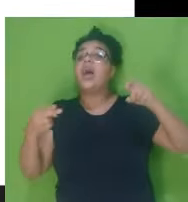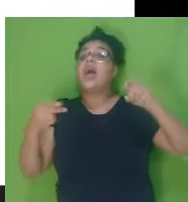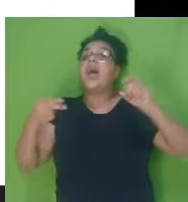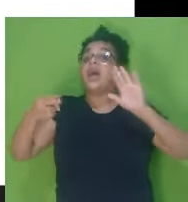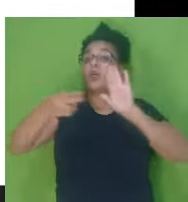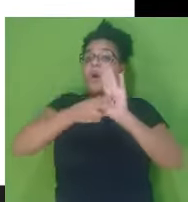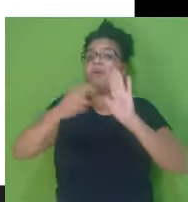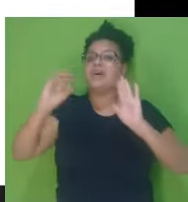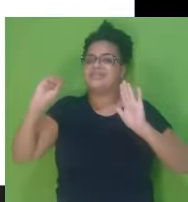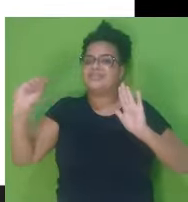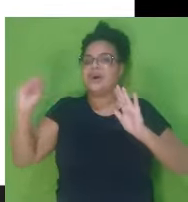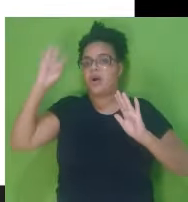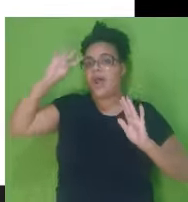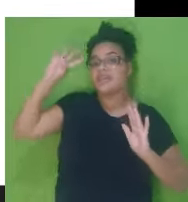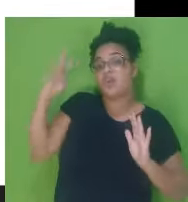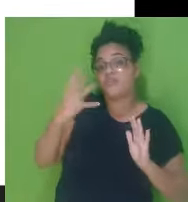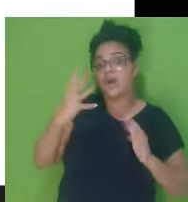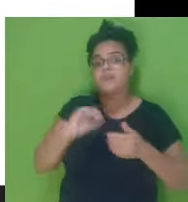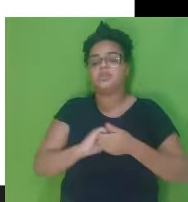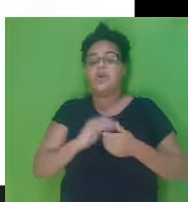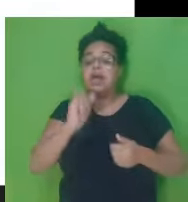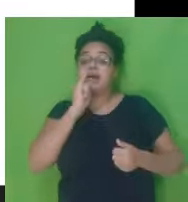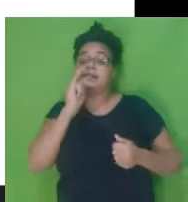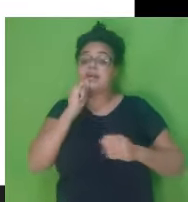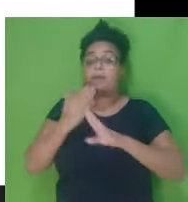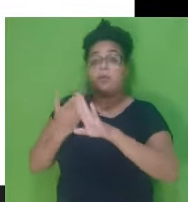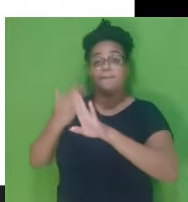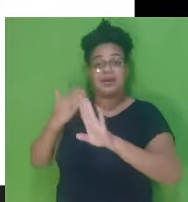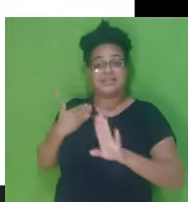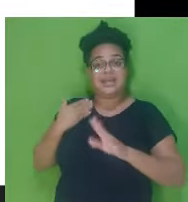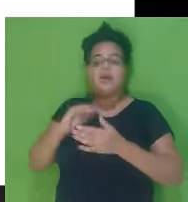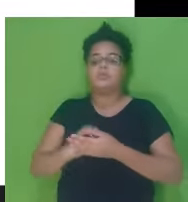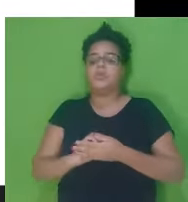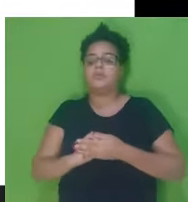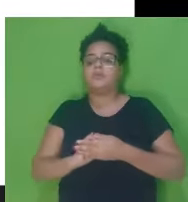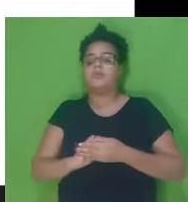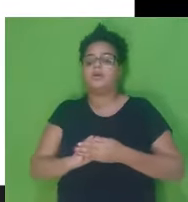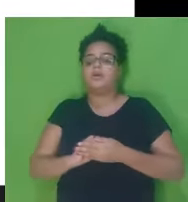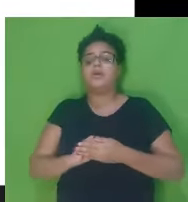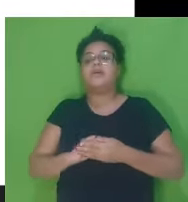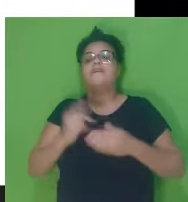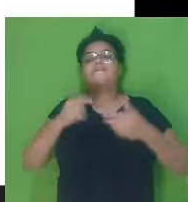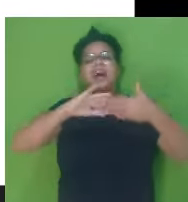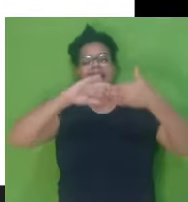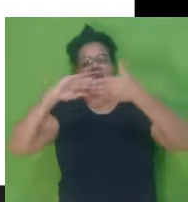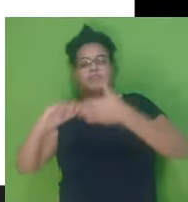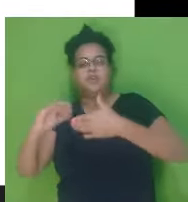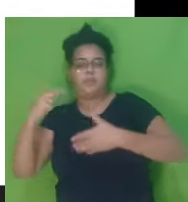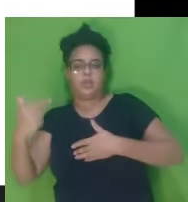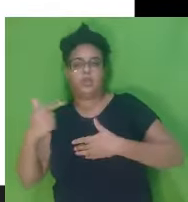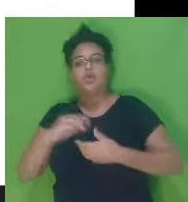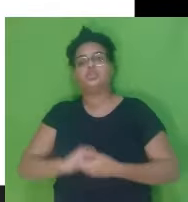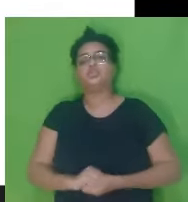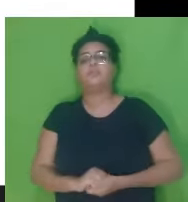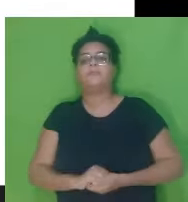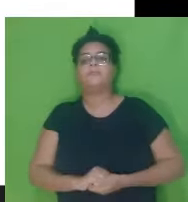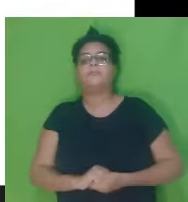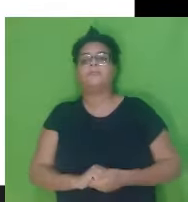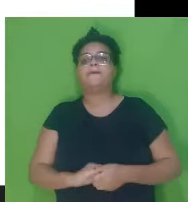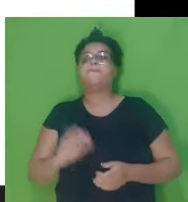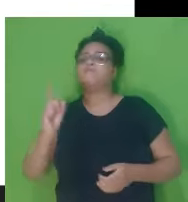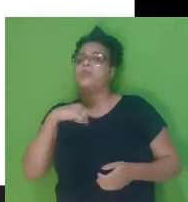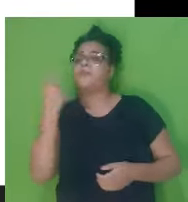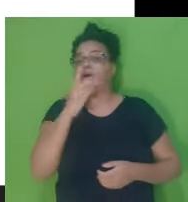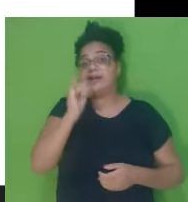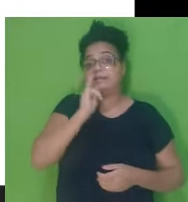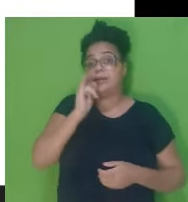é exatamente o que resolvemos no exemplo anterior. Então isso aqui vai tender para 2. Né? E aí